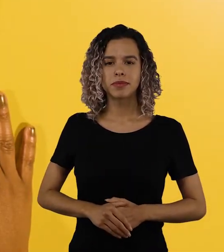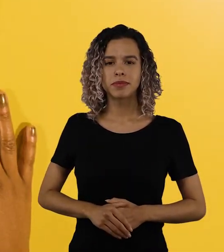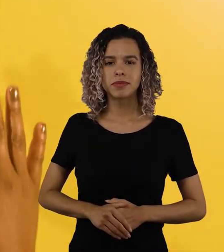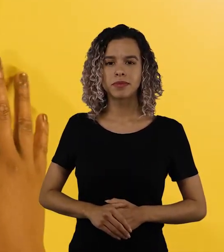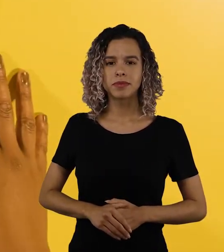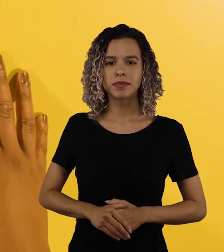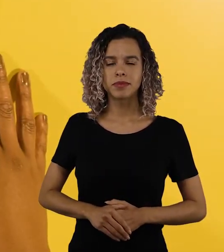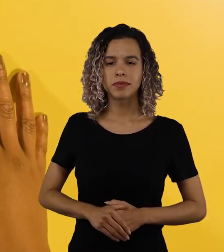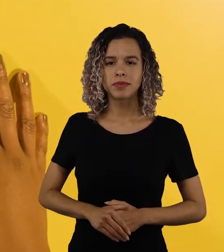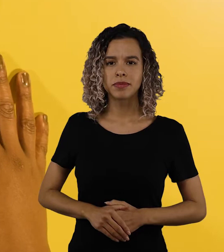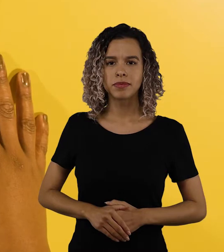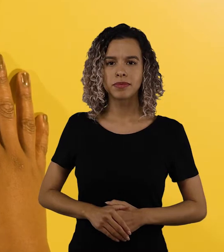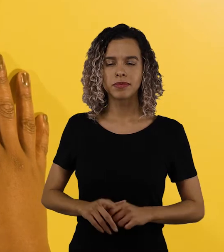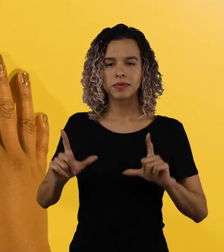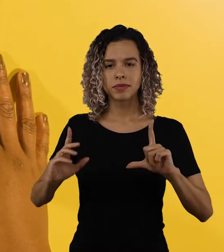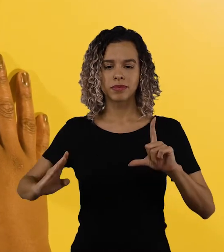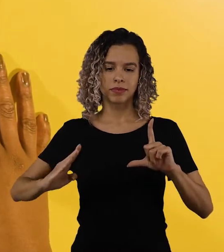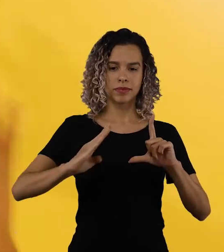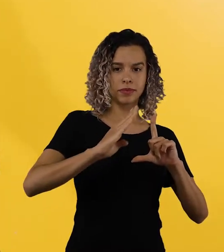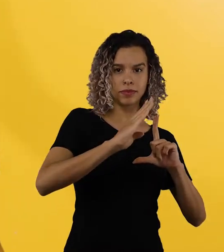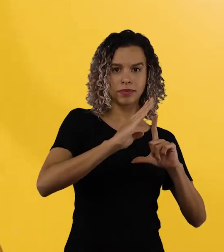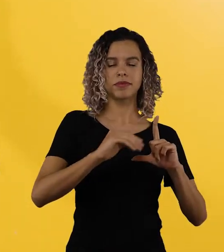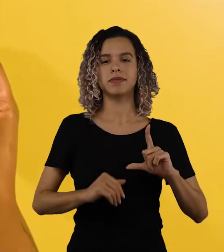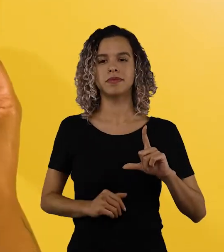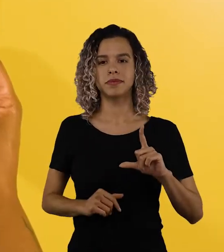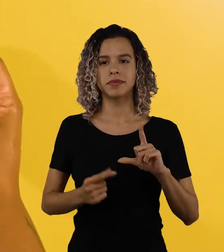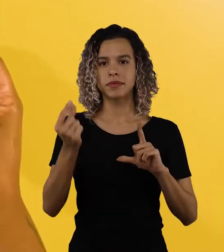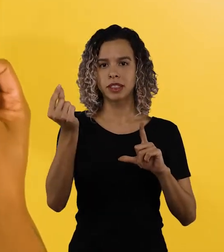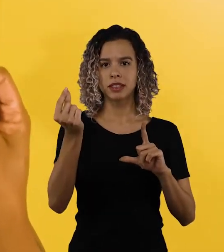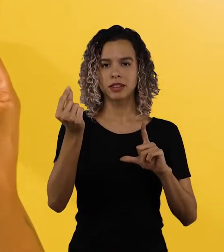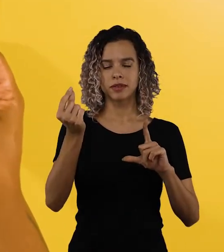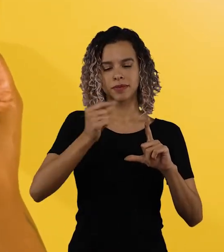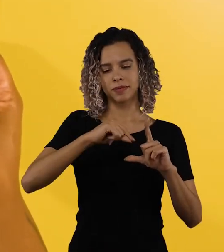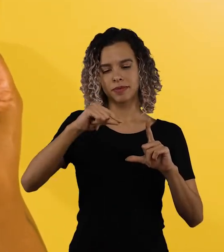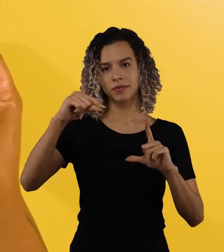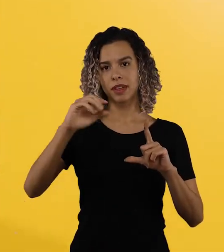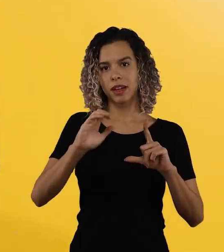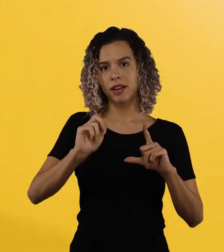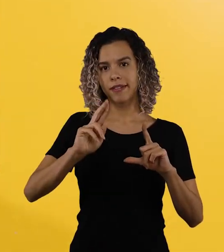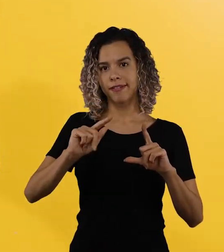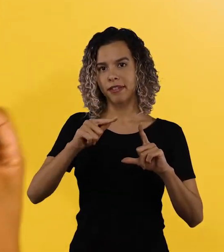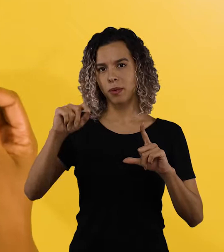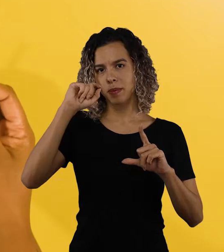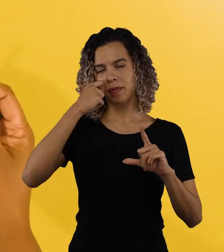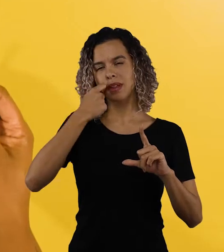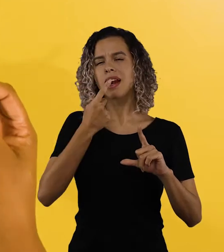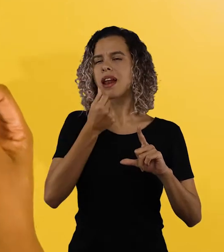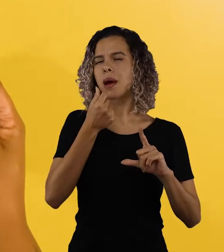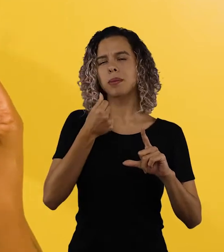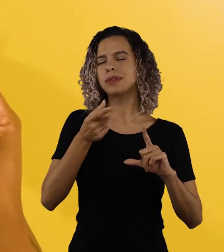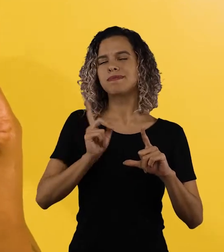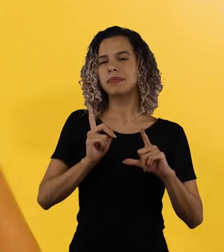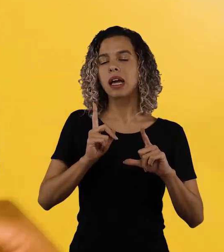vou fazer um sentido diagonal. Eu vou utilizar o giz carvão. Eu não recomendo